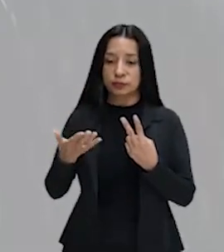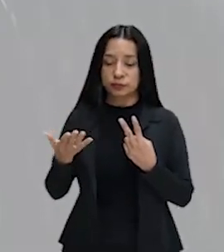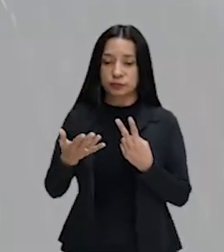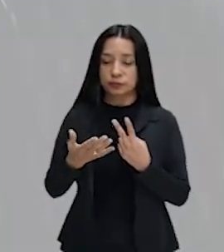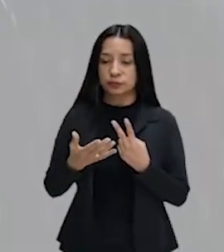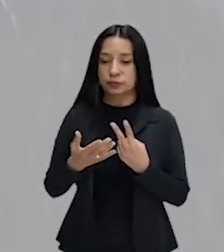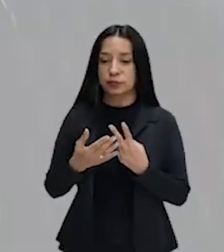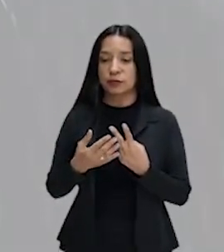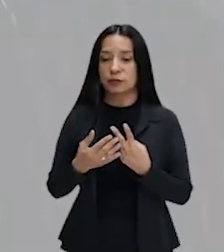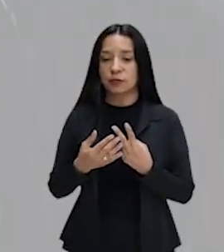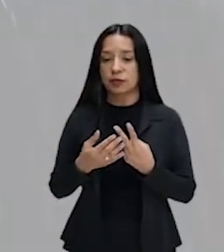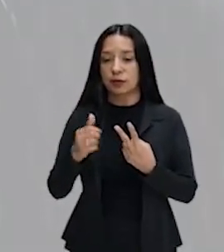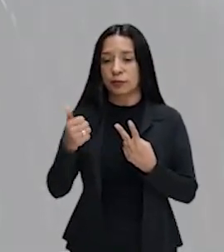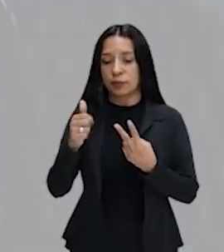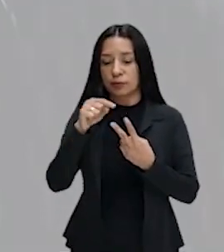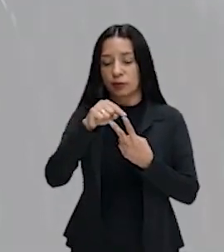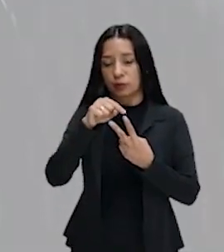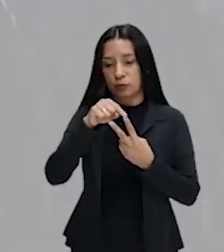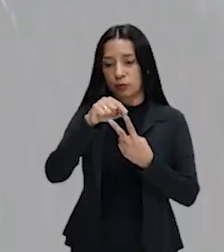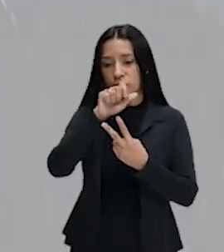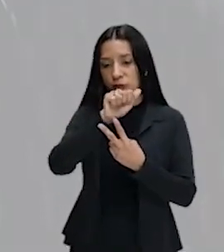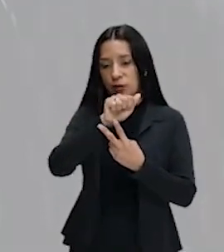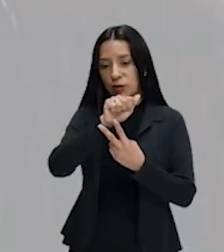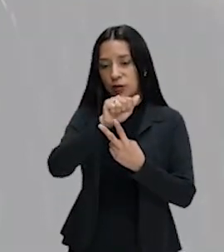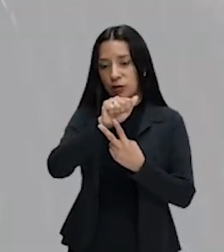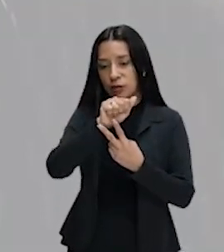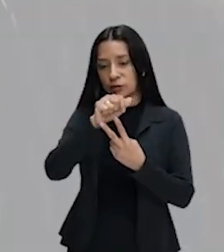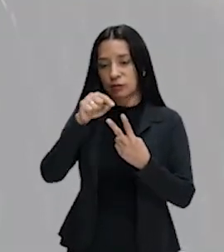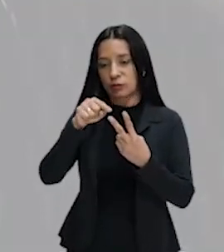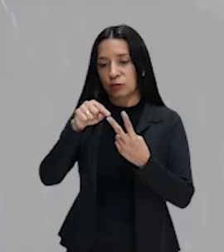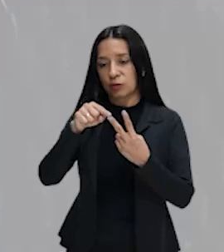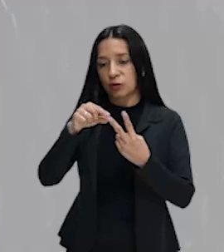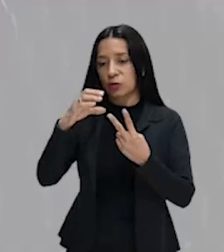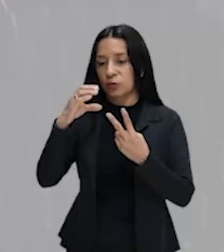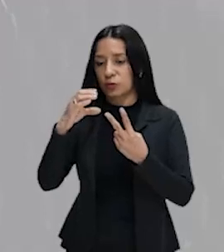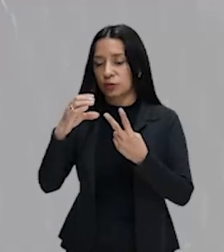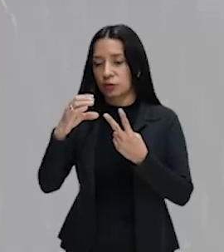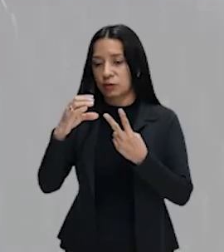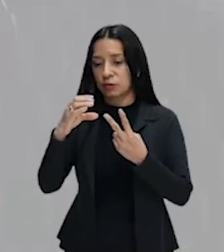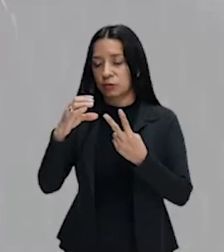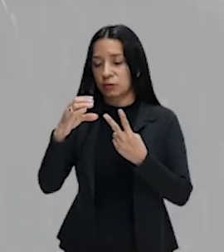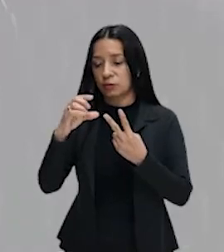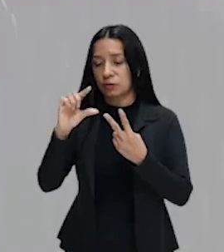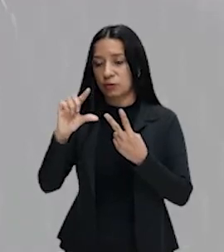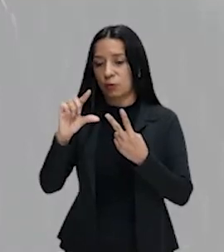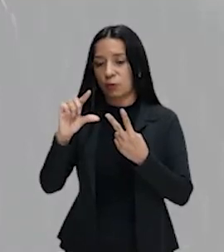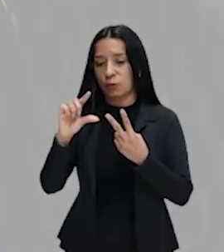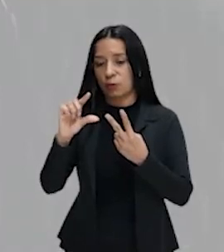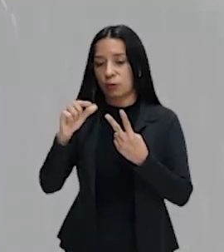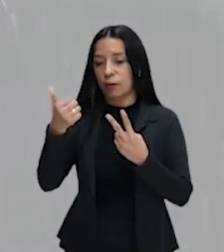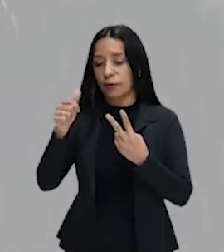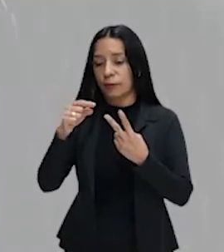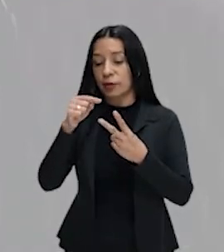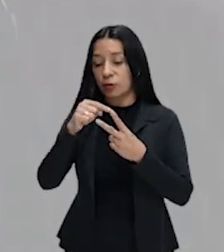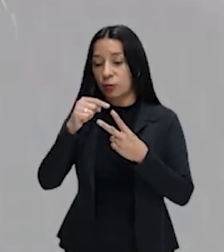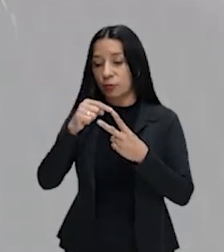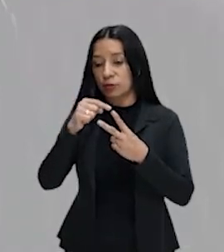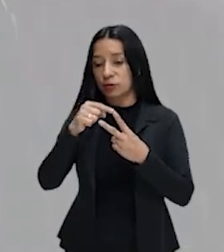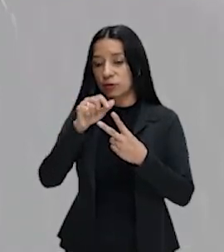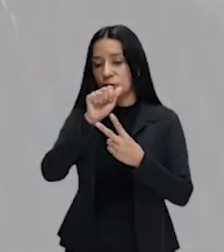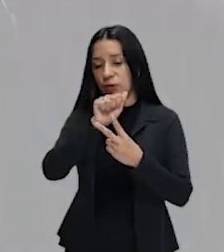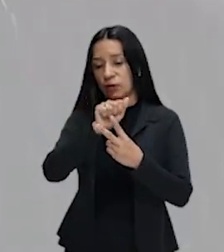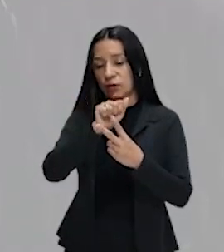eu vou pegar o primeiro azão com cesão, vai gerar essa primeira combinação de gameta,